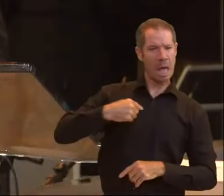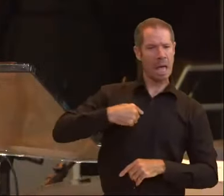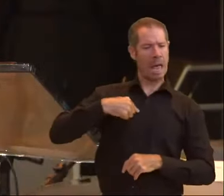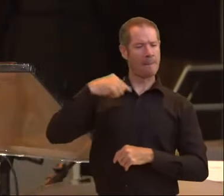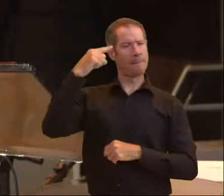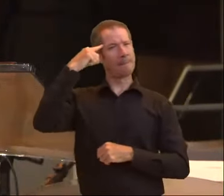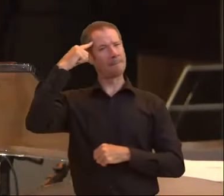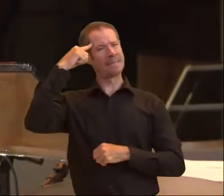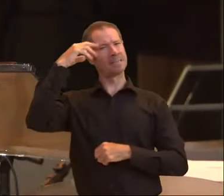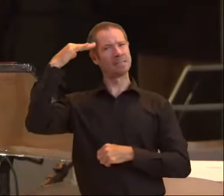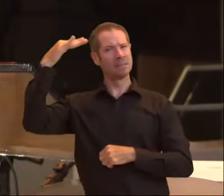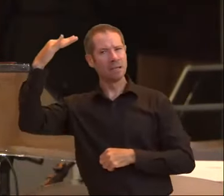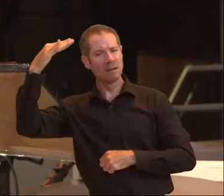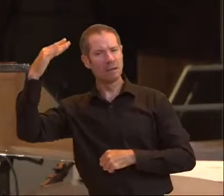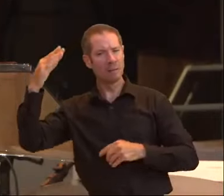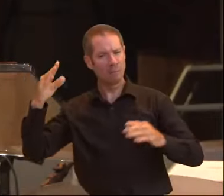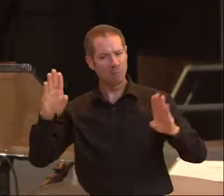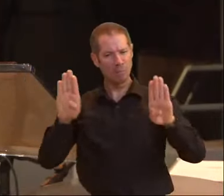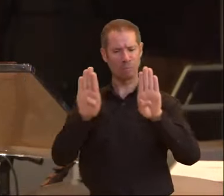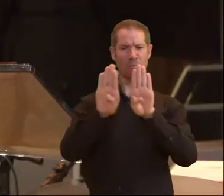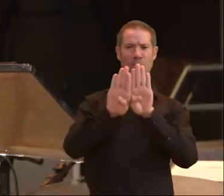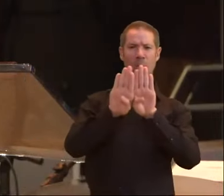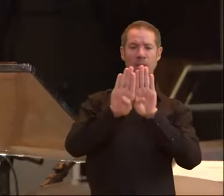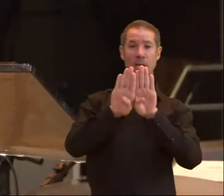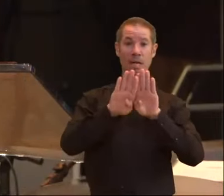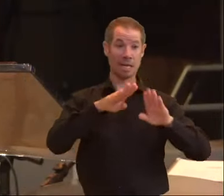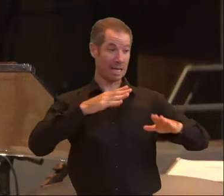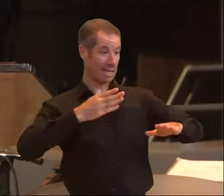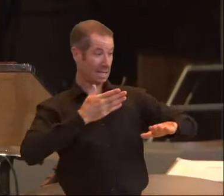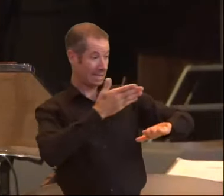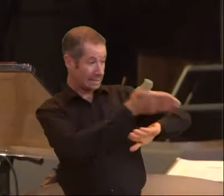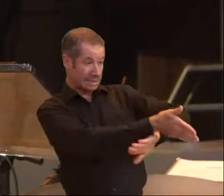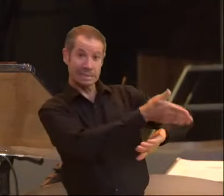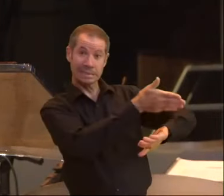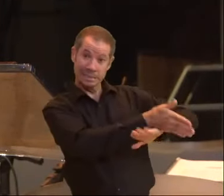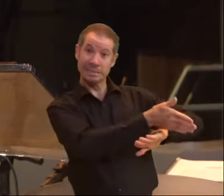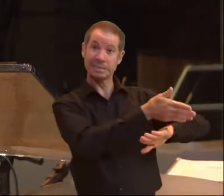pensando, porta é meio de acesso.